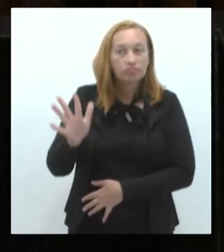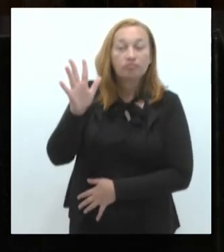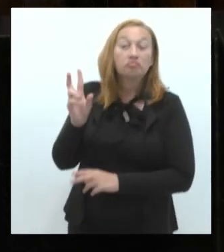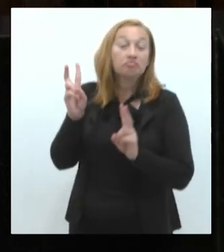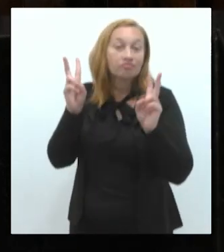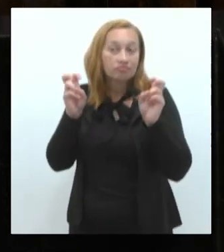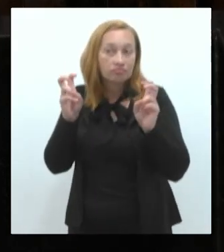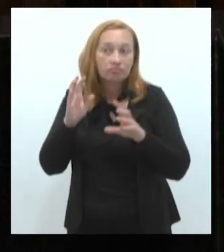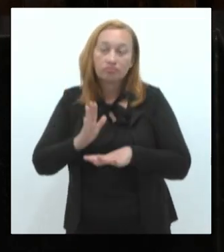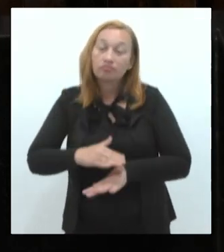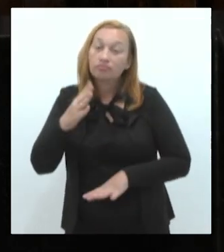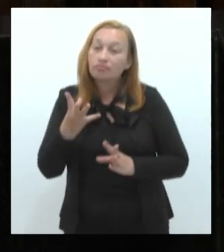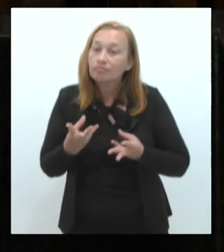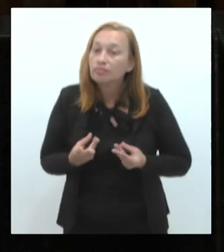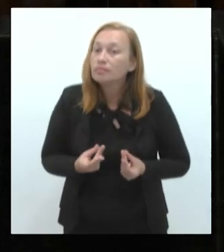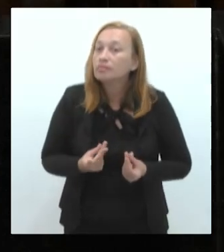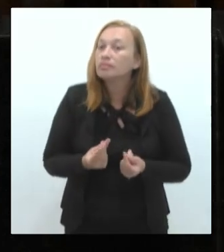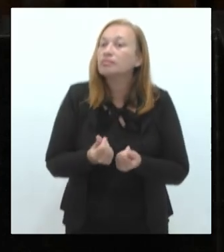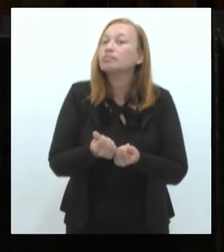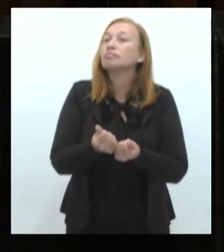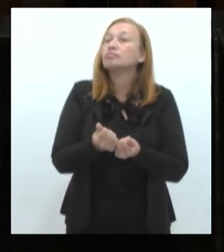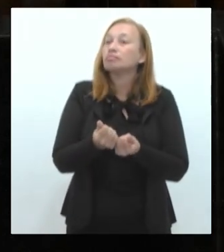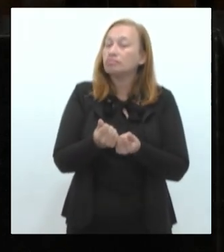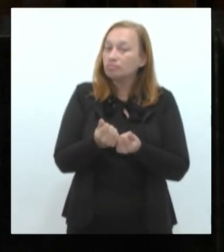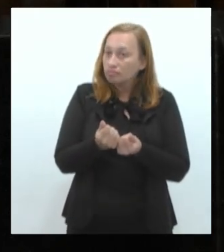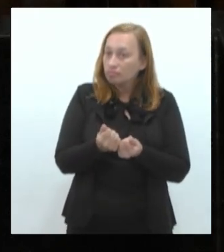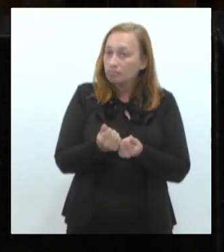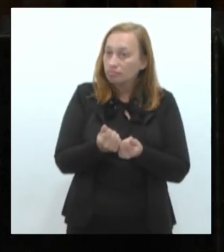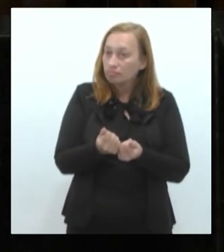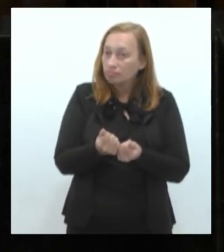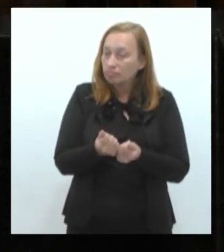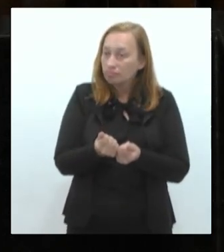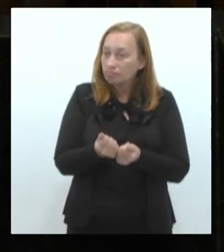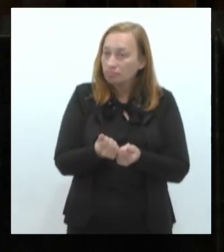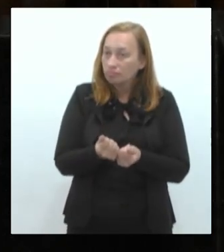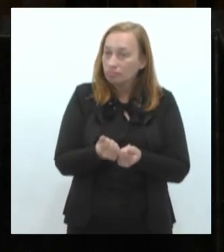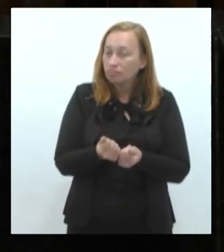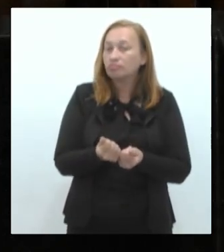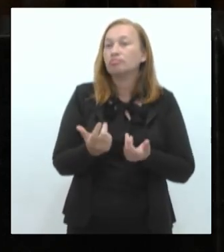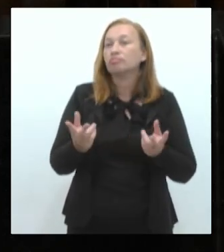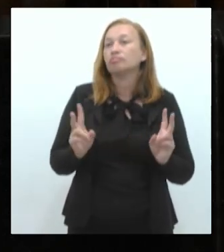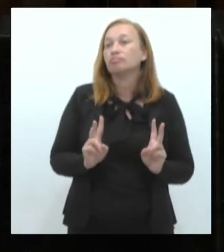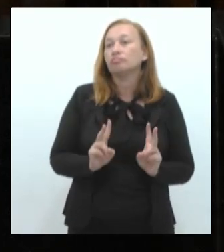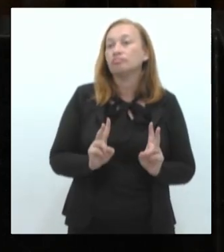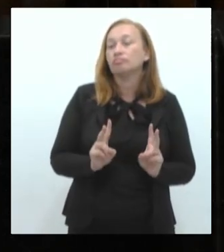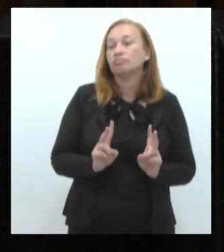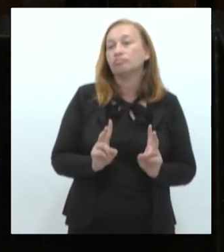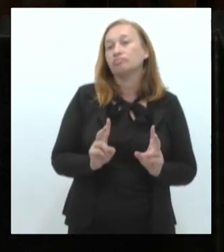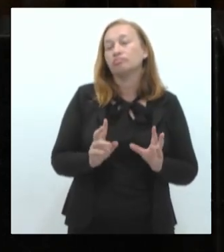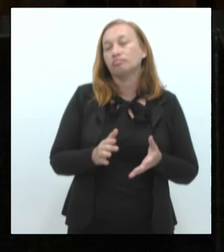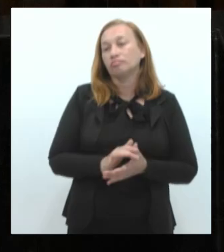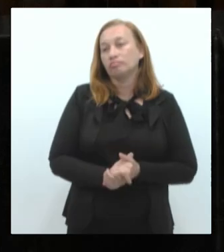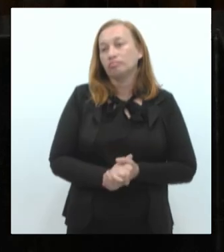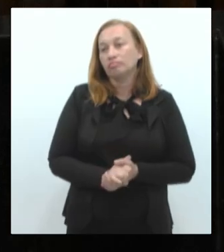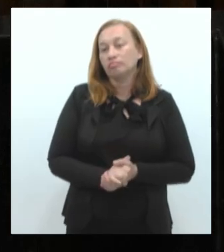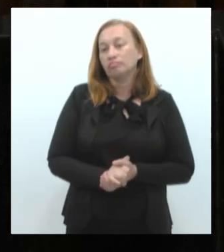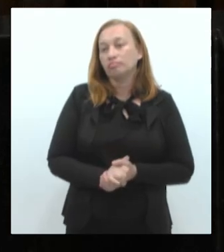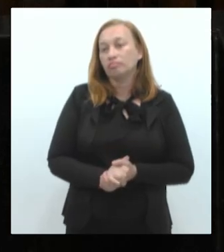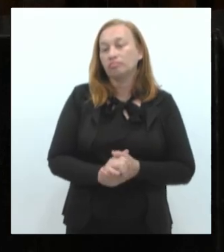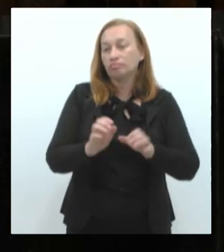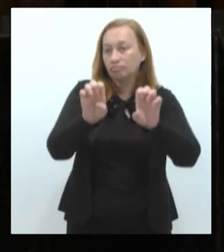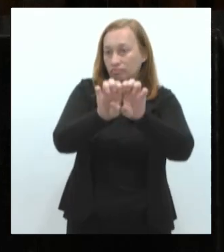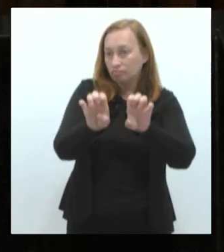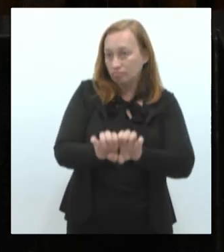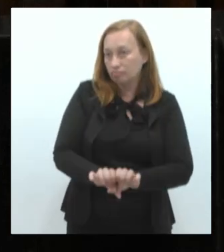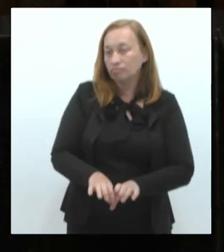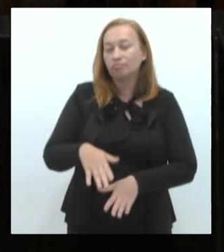temas mais sensíveis, que conjuga fatores e elementos conjunturais e estruturais que